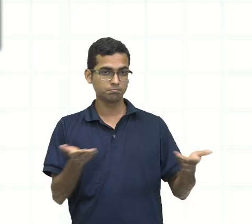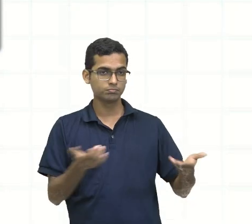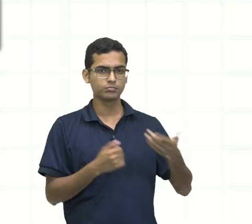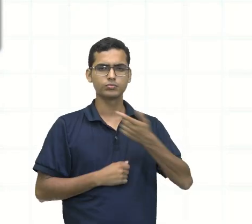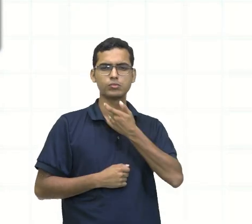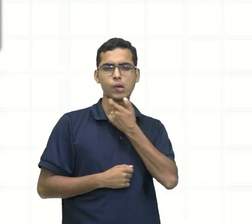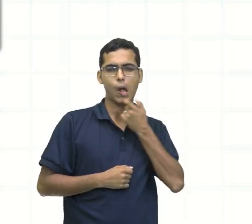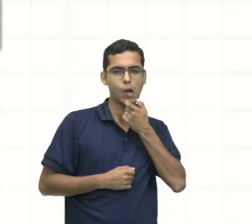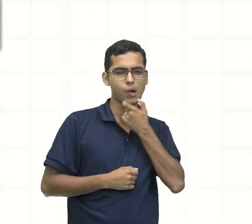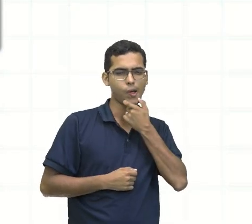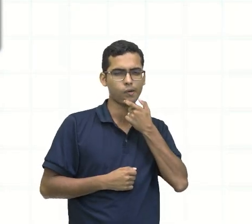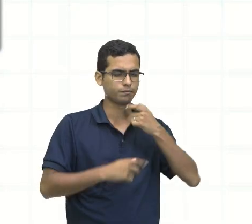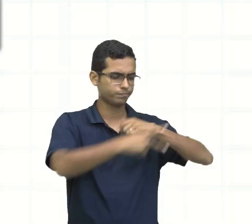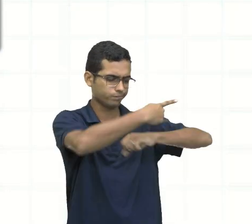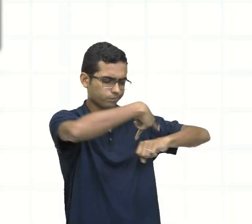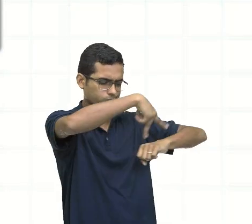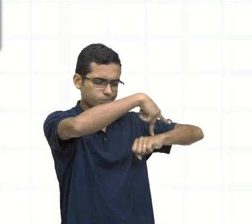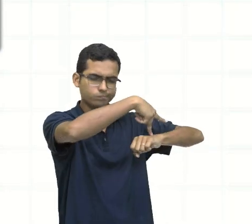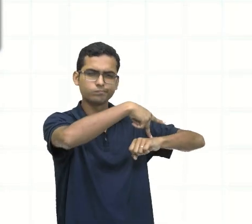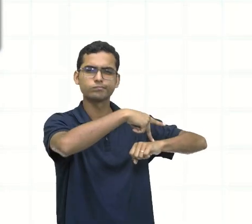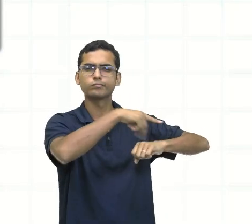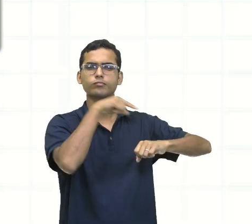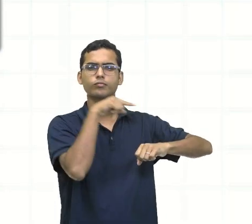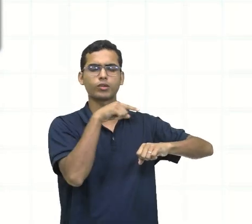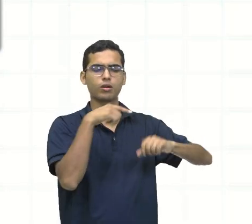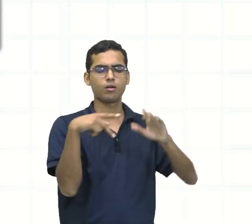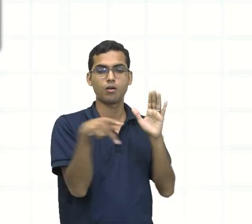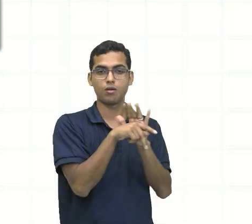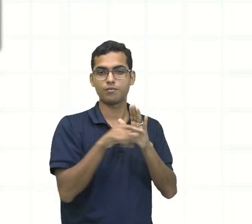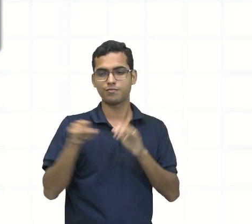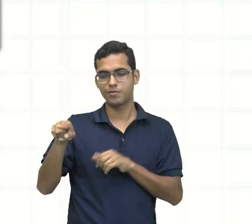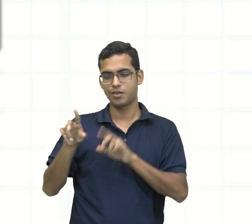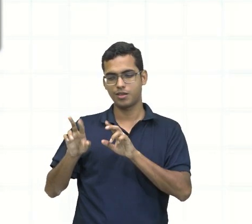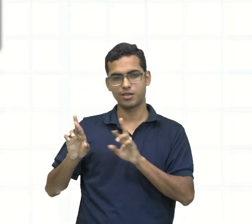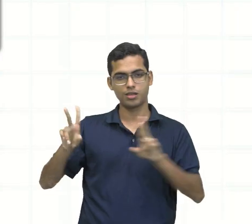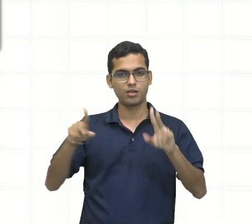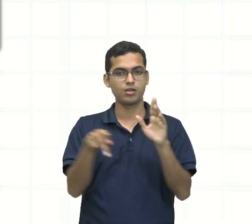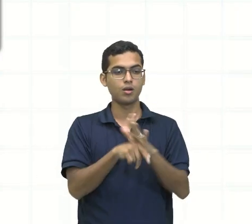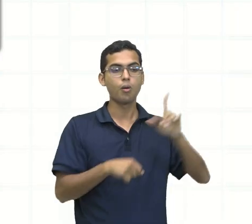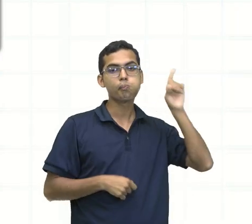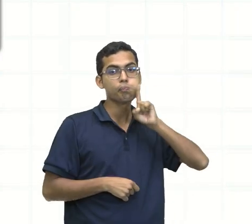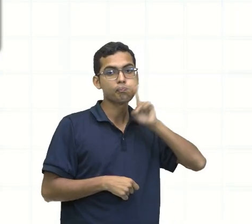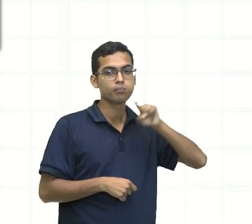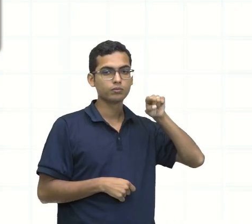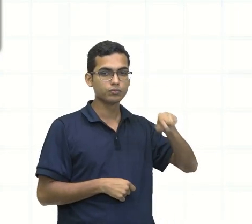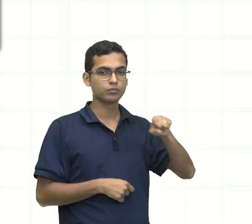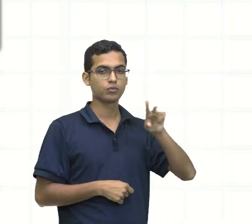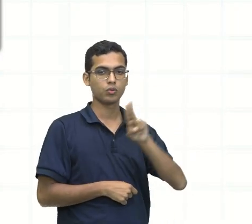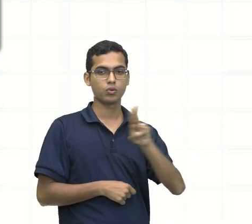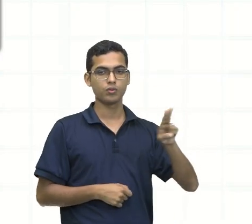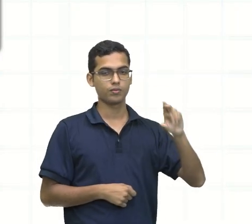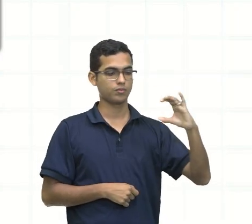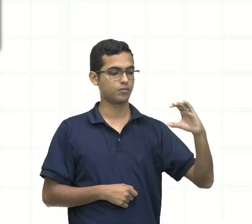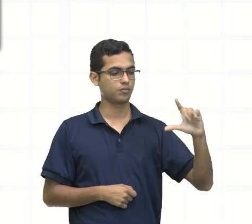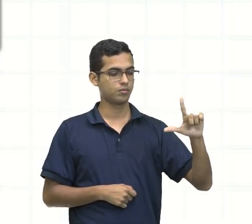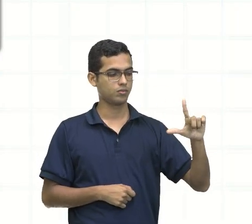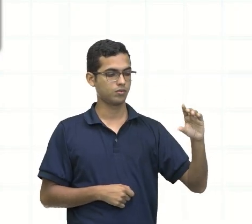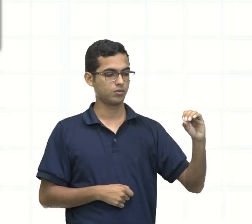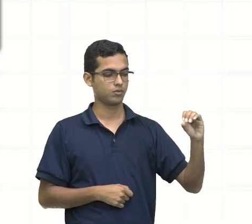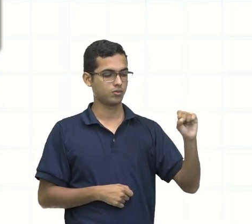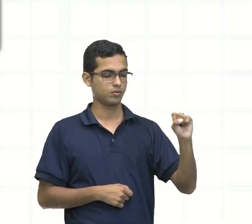Unidos, vocês vão ver esse mesmo objeto sendo chamado de closet.